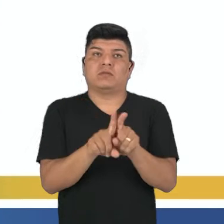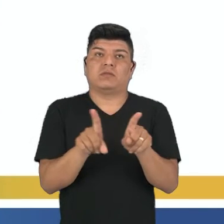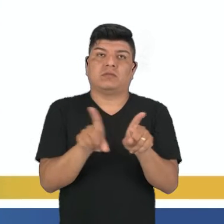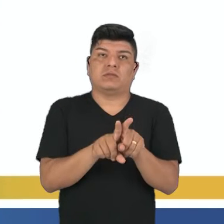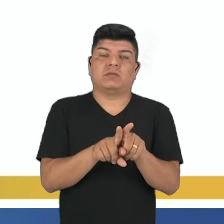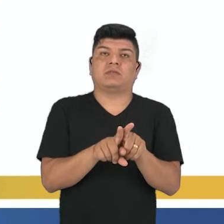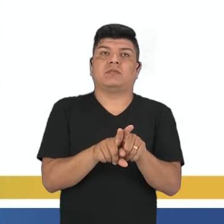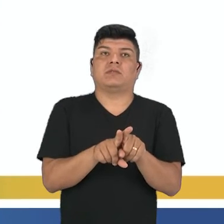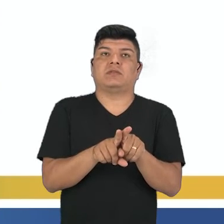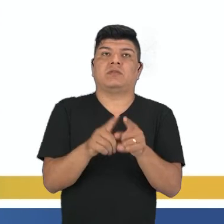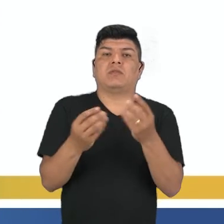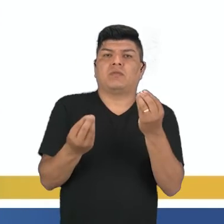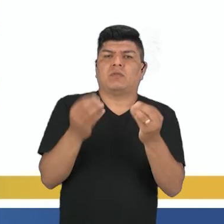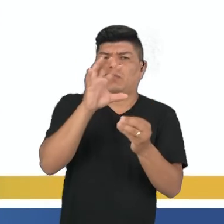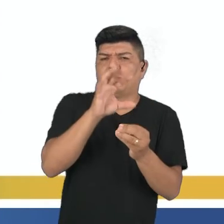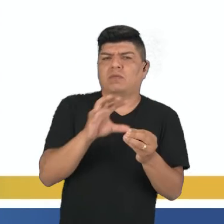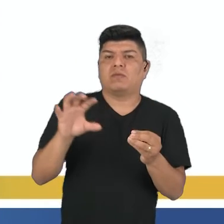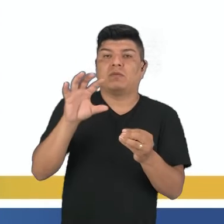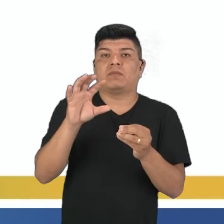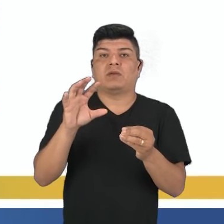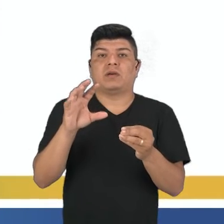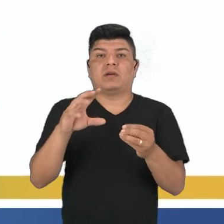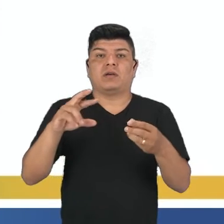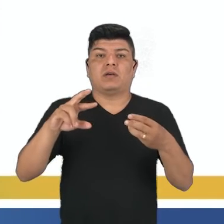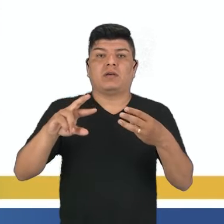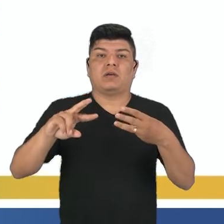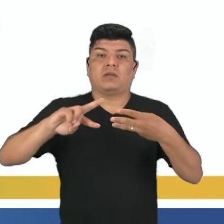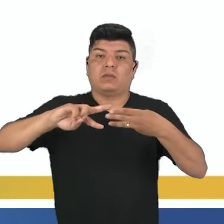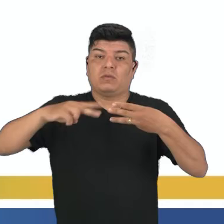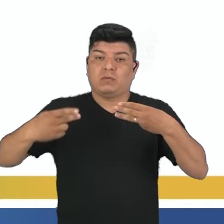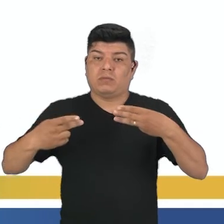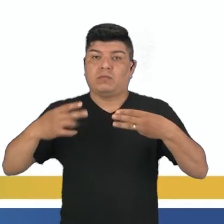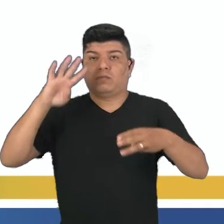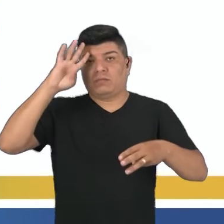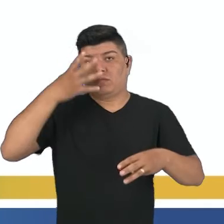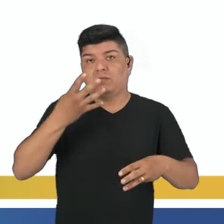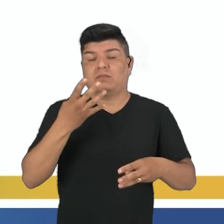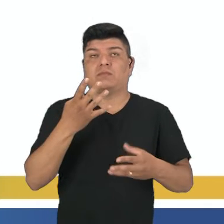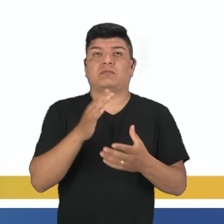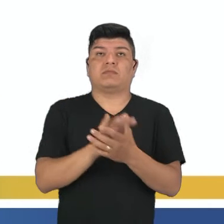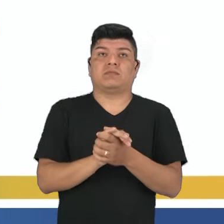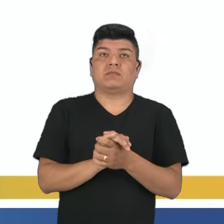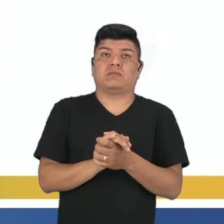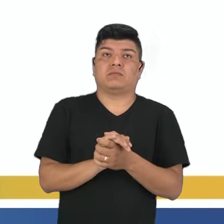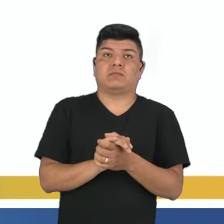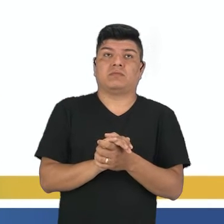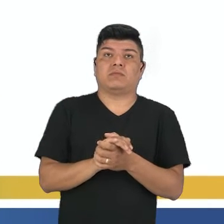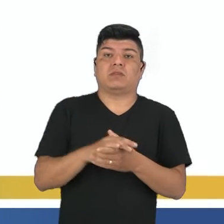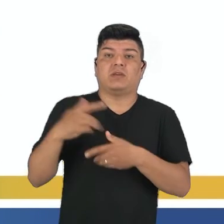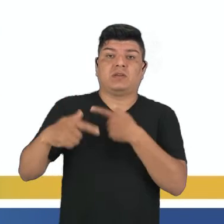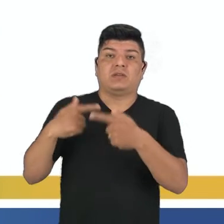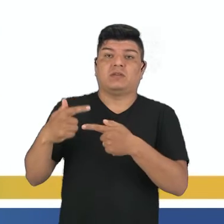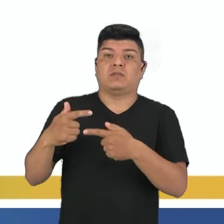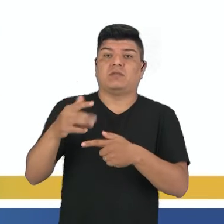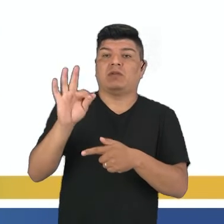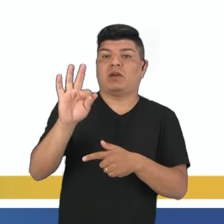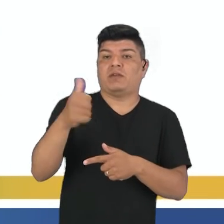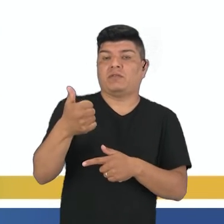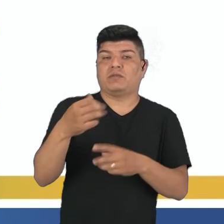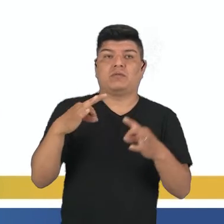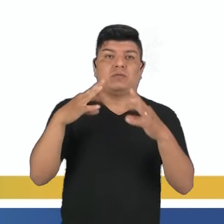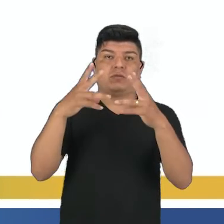de formato, o Mendel descobriu que na geração F1, todos os indivíduos